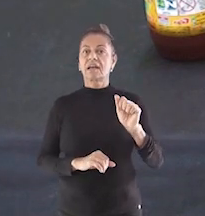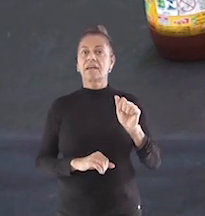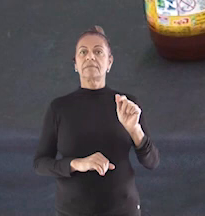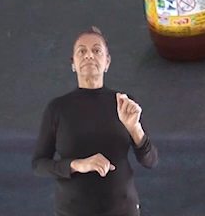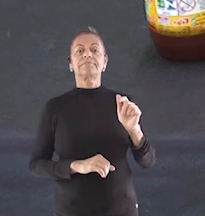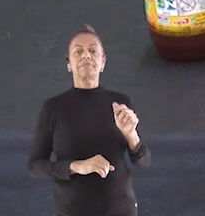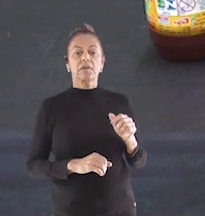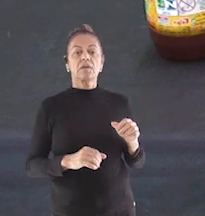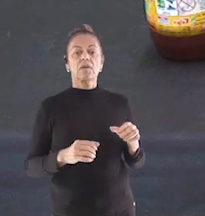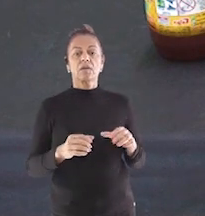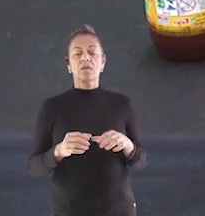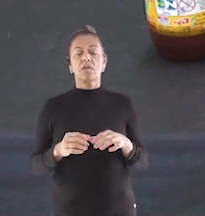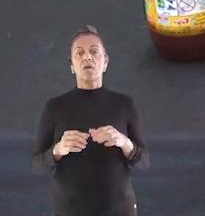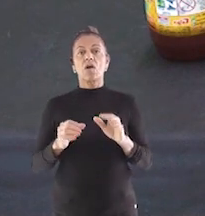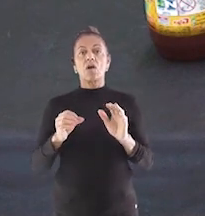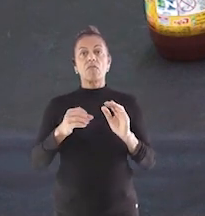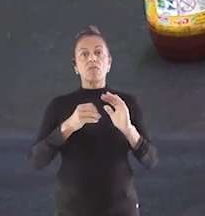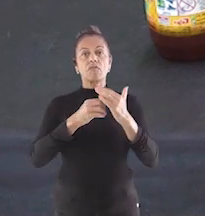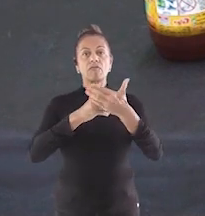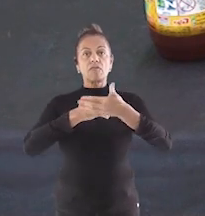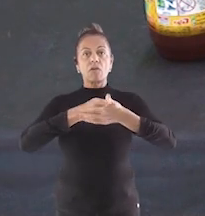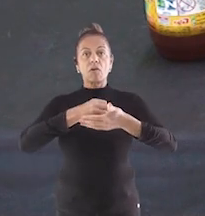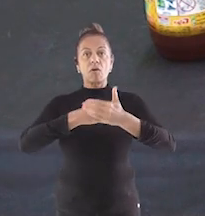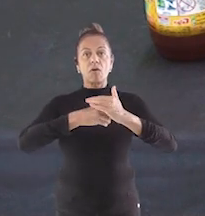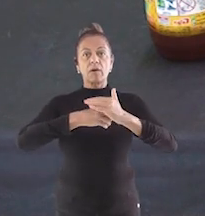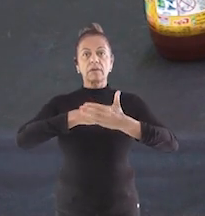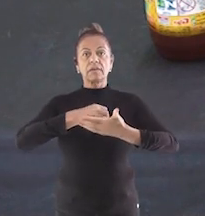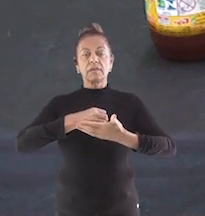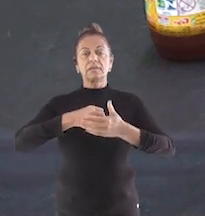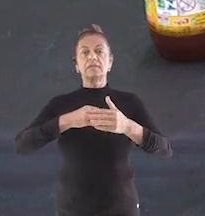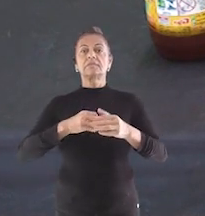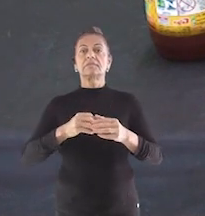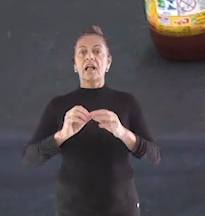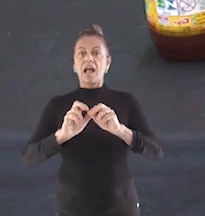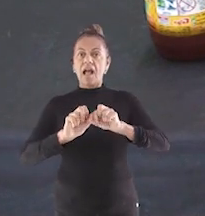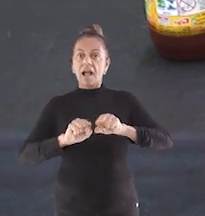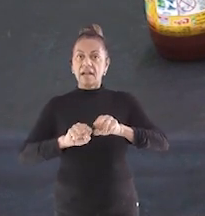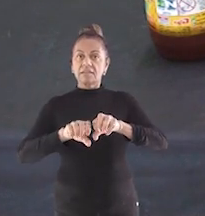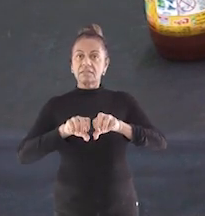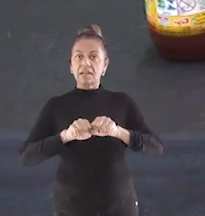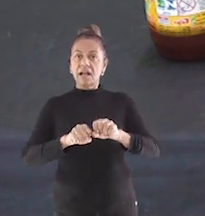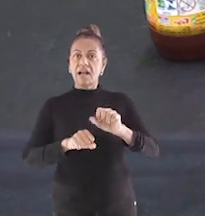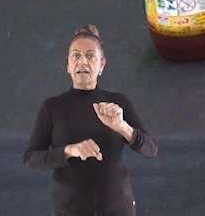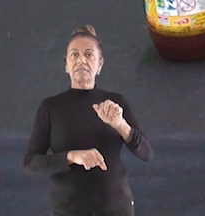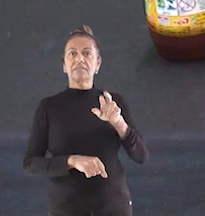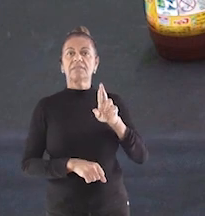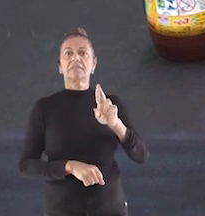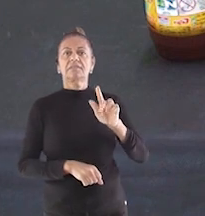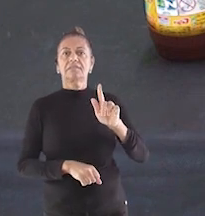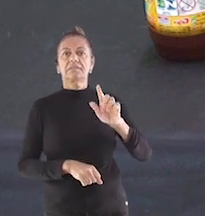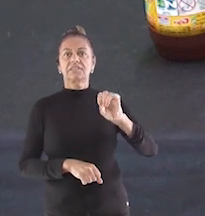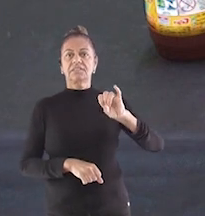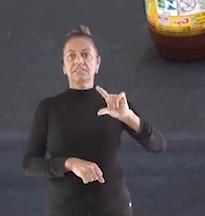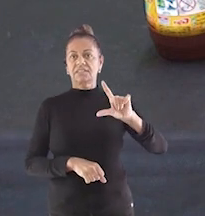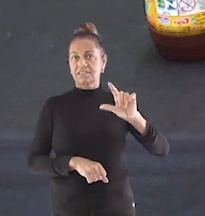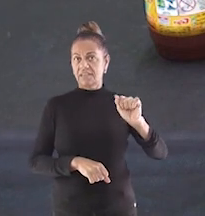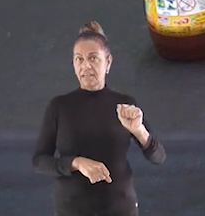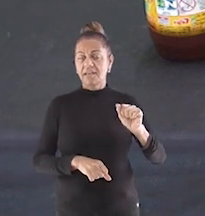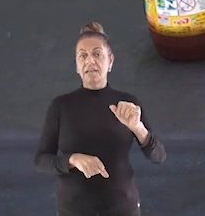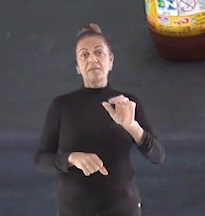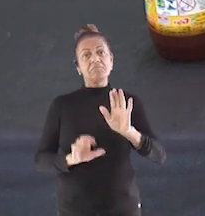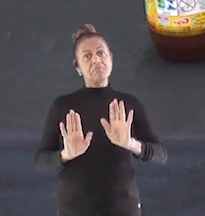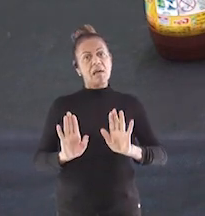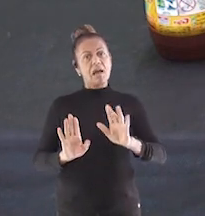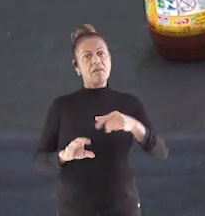É claro que esse aqui eu fiz com argila por fora. Mas aí, como eu falei, você pode usar massinha, papel ou o que